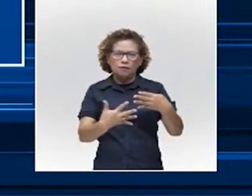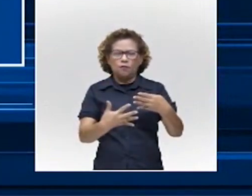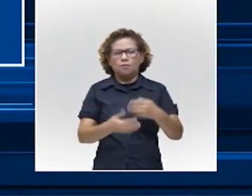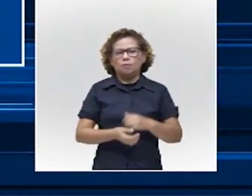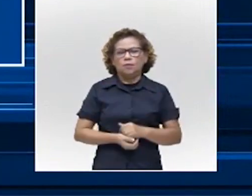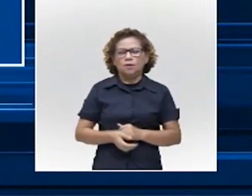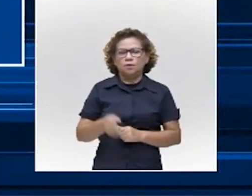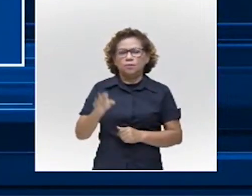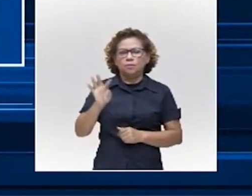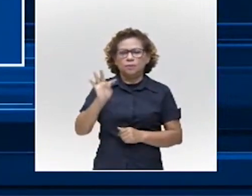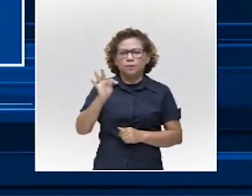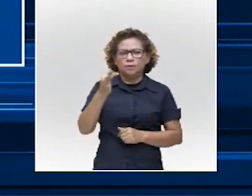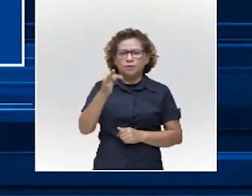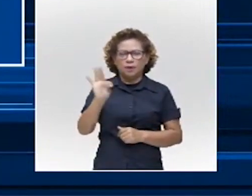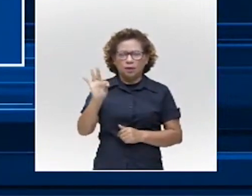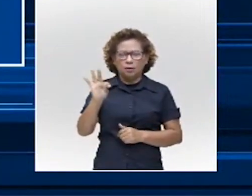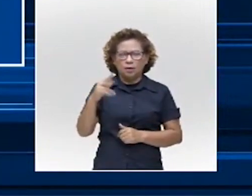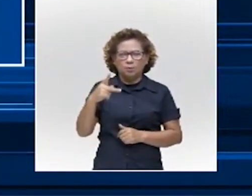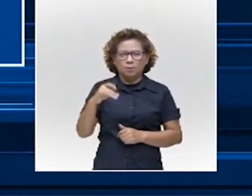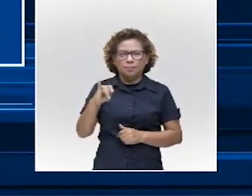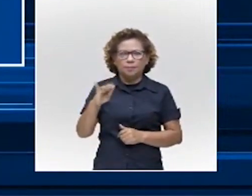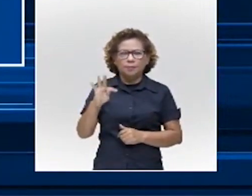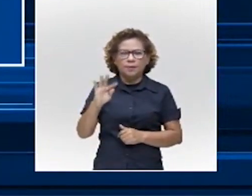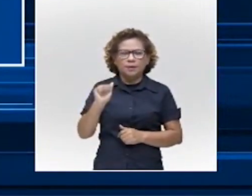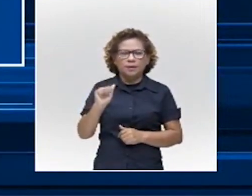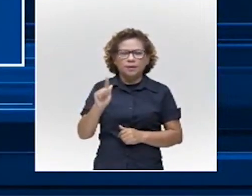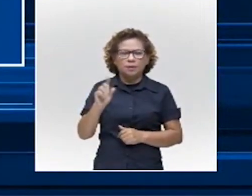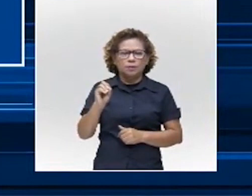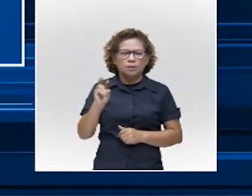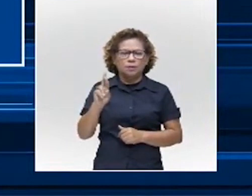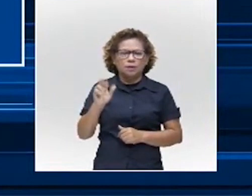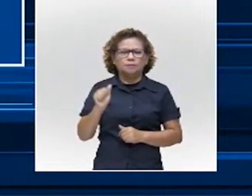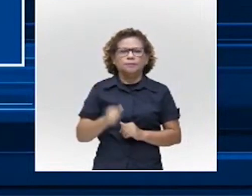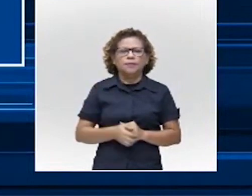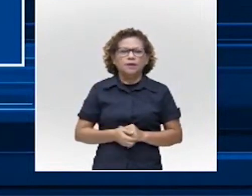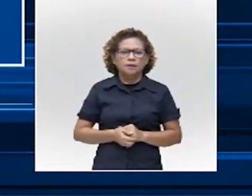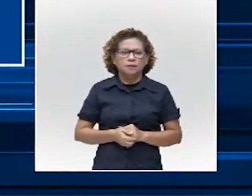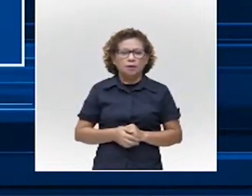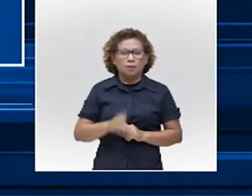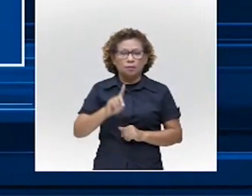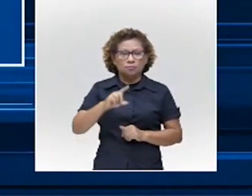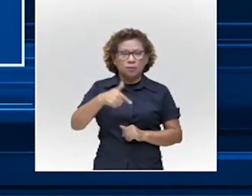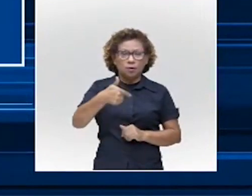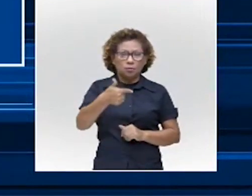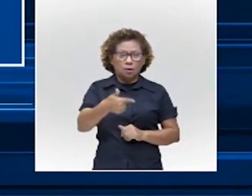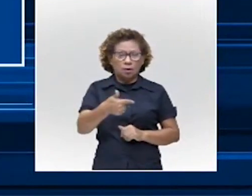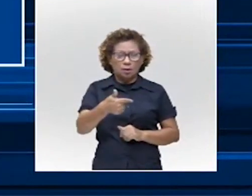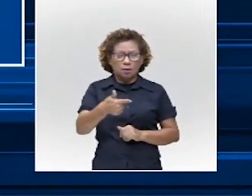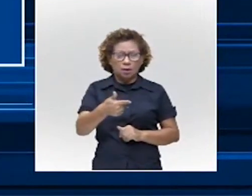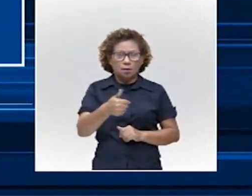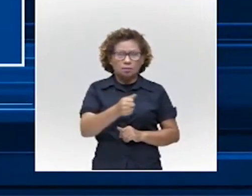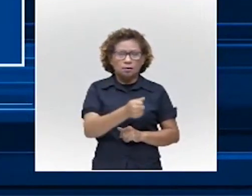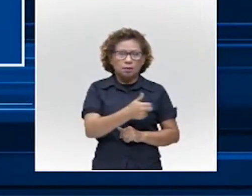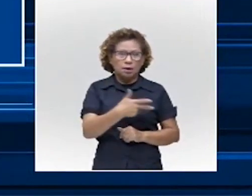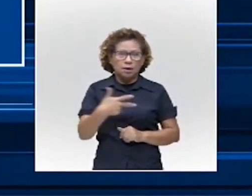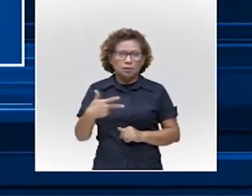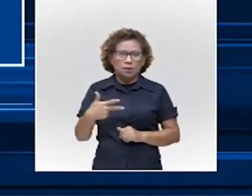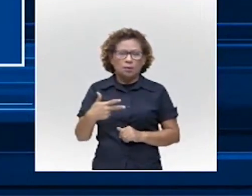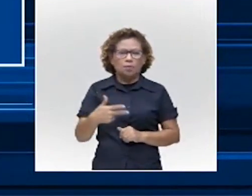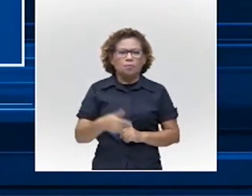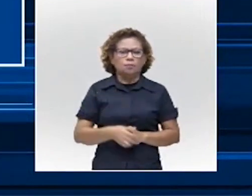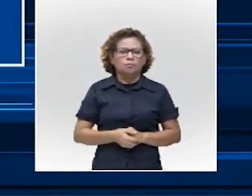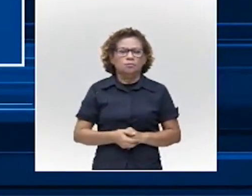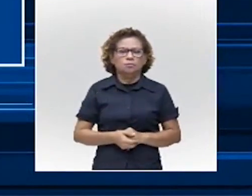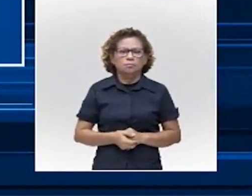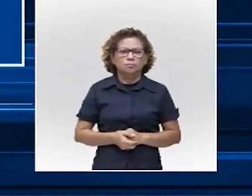Então, vejamos. D ao quadrado é igual L ao quadrado mais L ao quadrado. Opa!